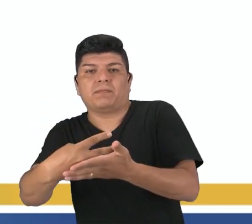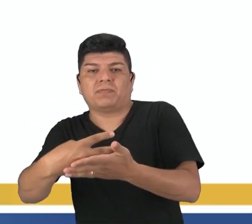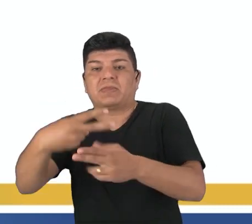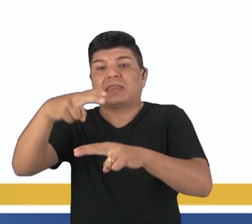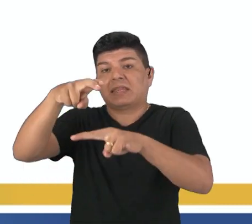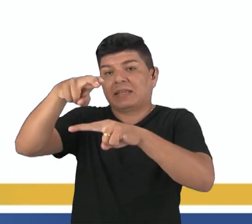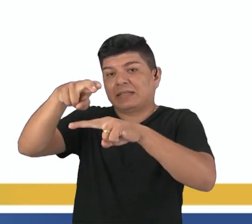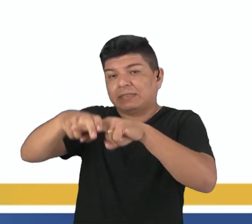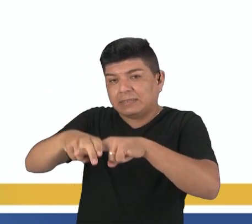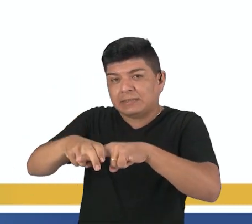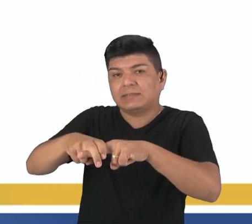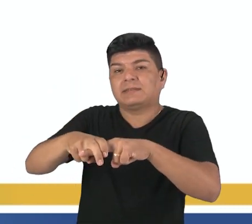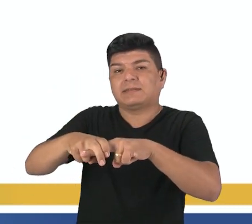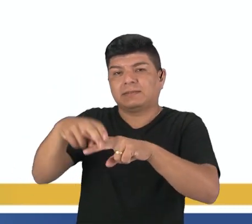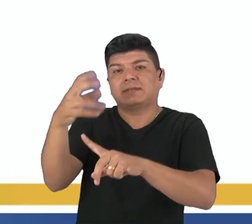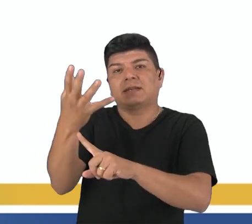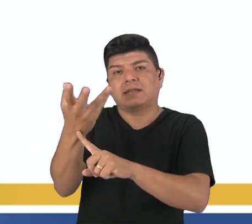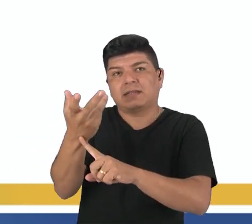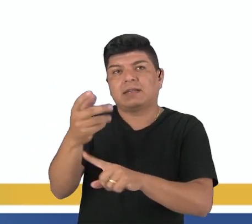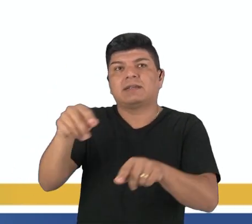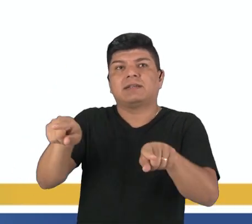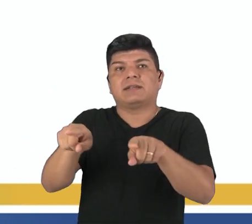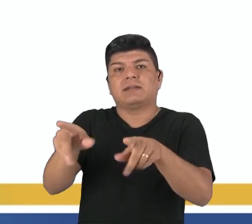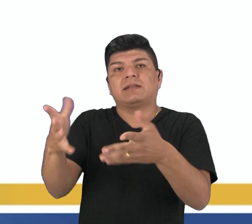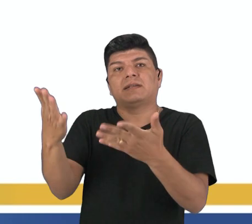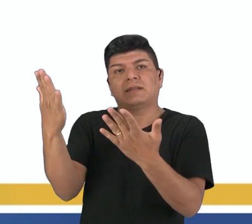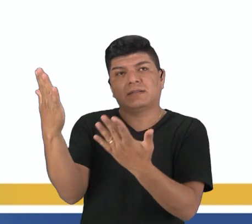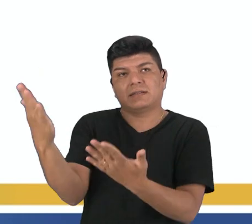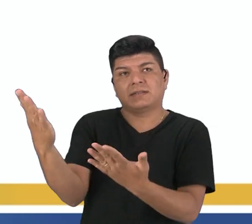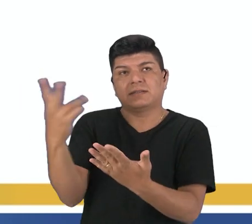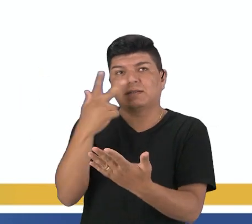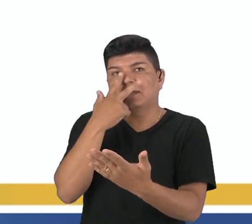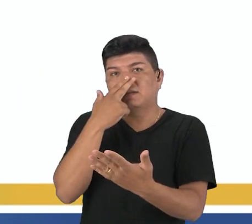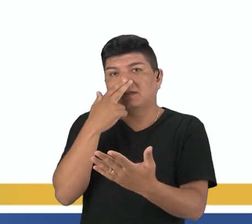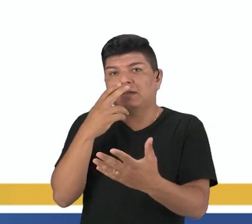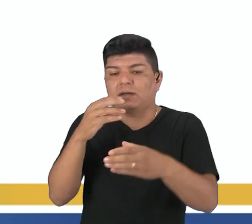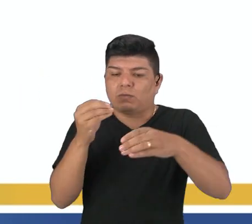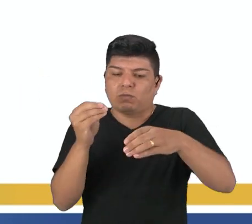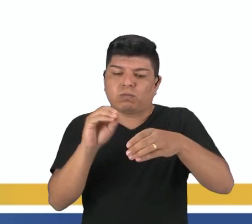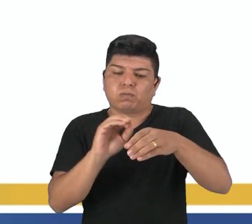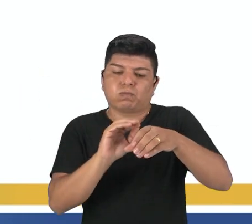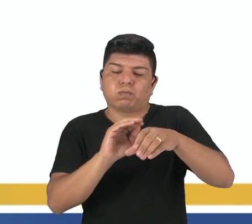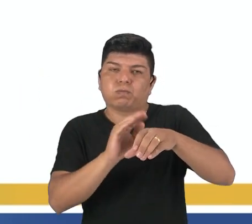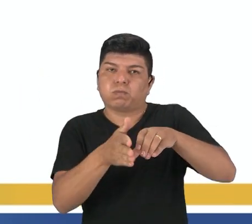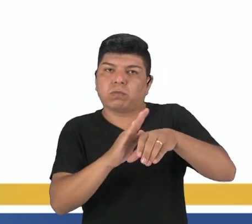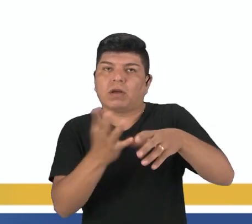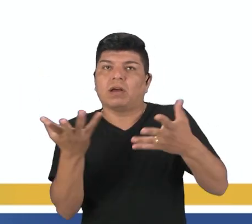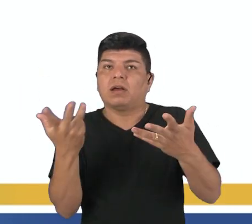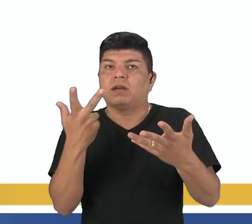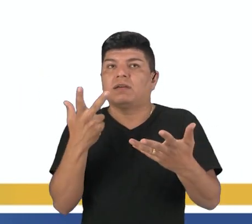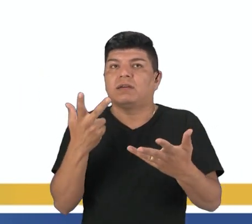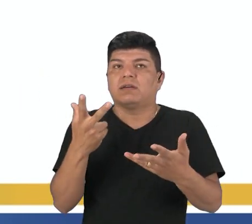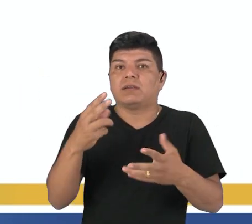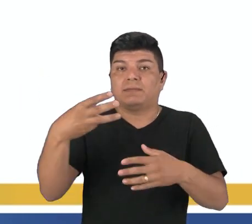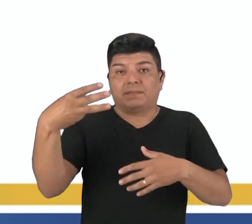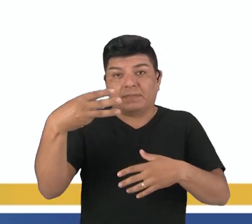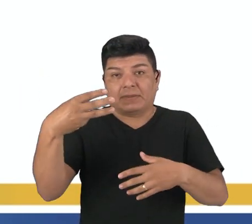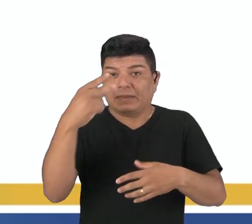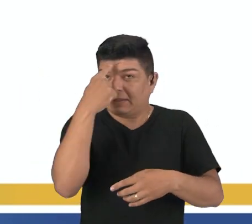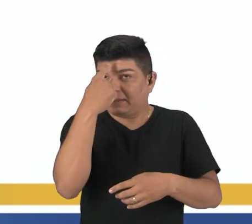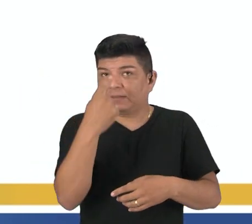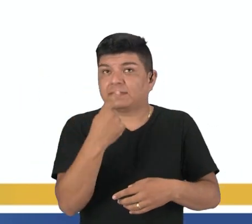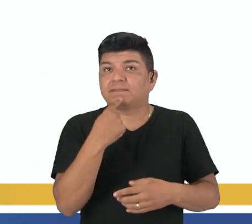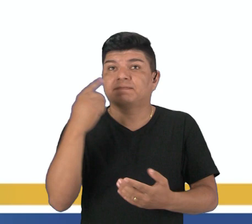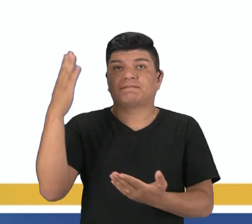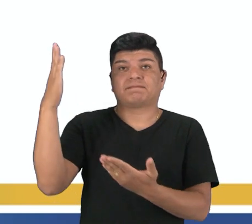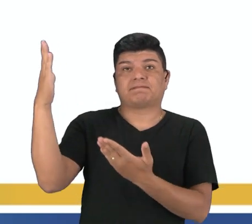nas obras, eles deitam como se fosse um casulo. Tem uma outra aqui, a terceira imagem que você vê nesse slide, que